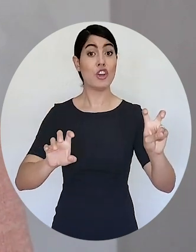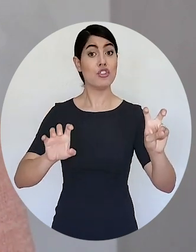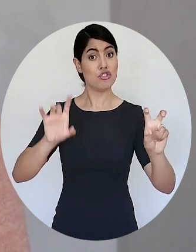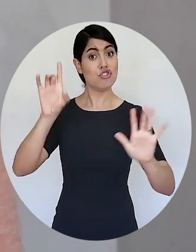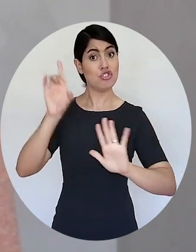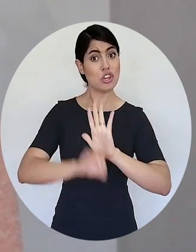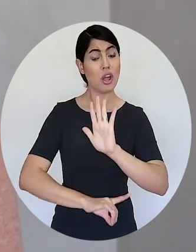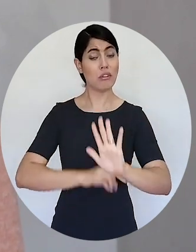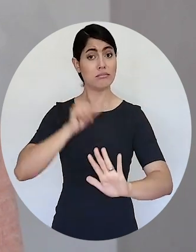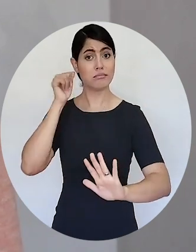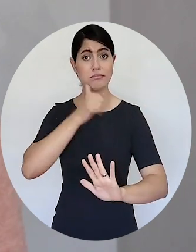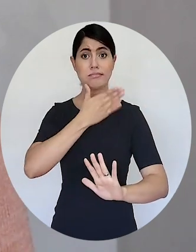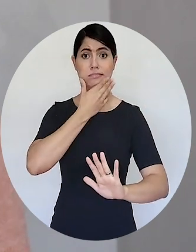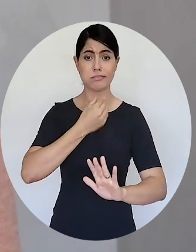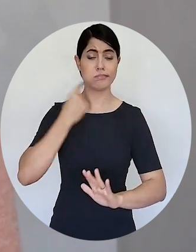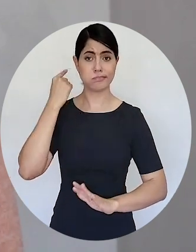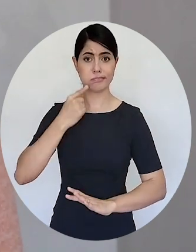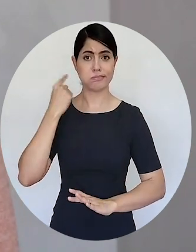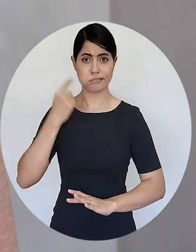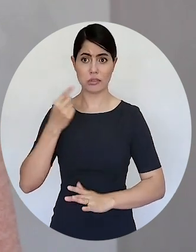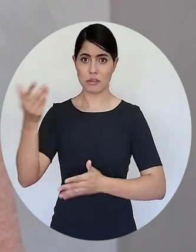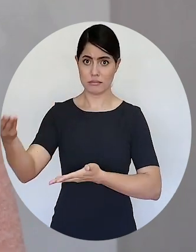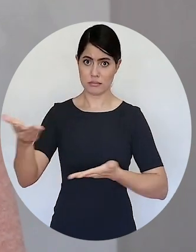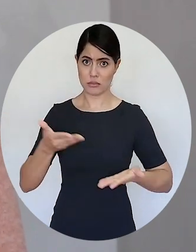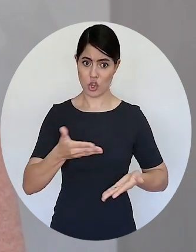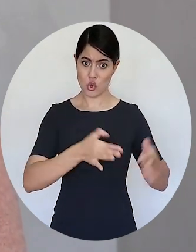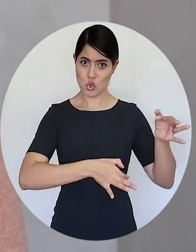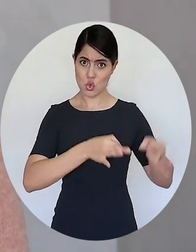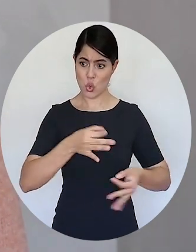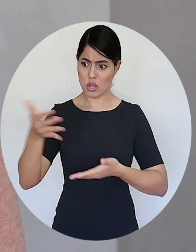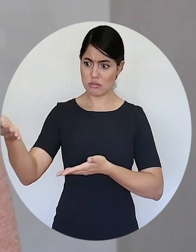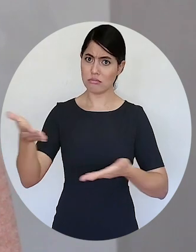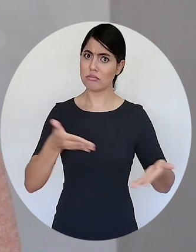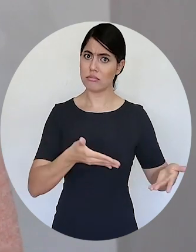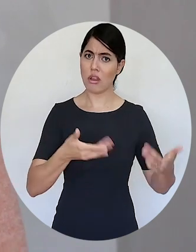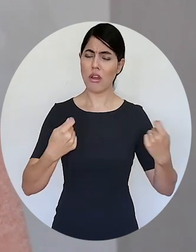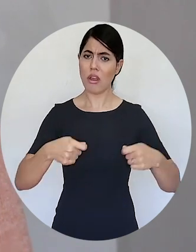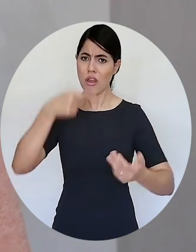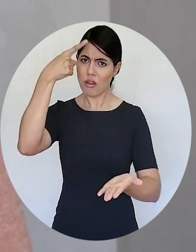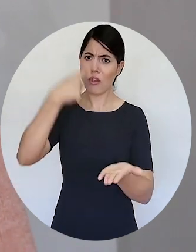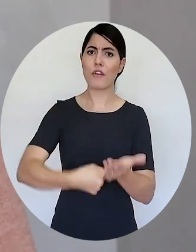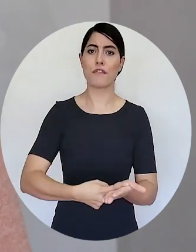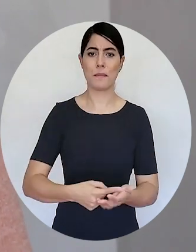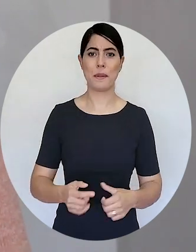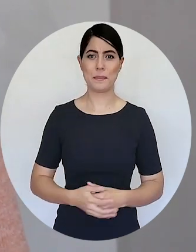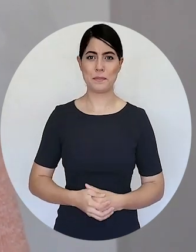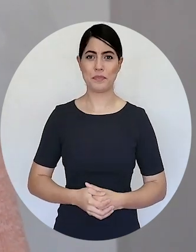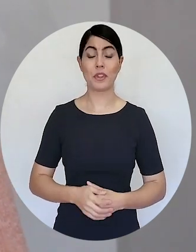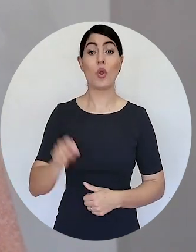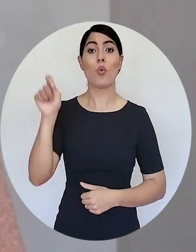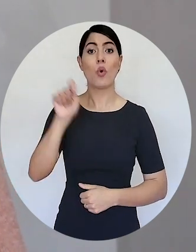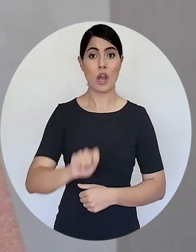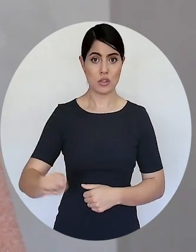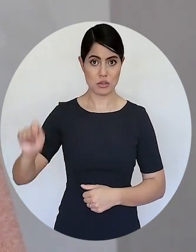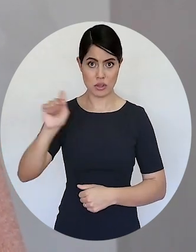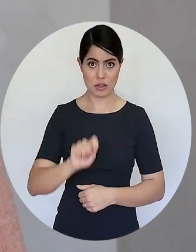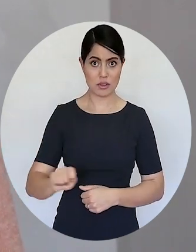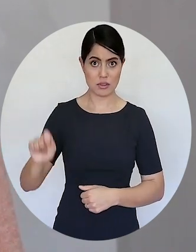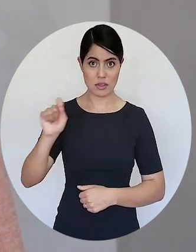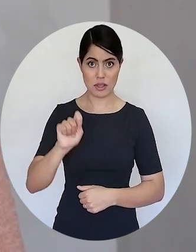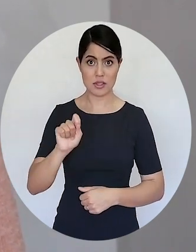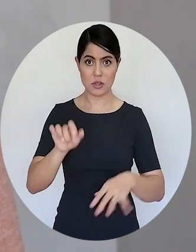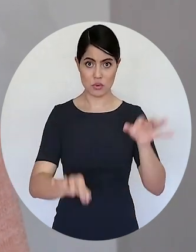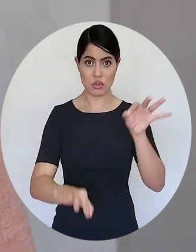e advogados de serem recebidos por magistrados foi confirmado. Uma associação de magistrados